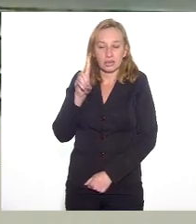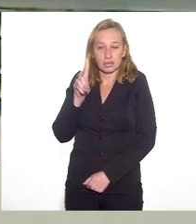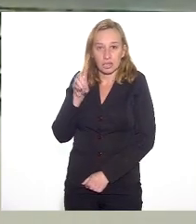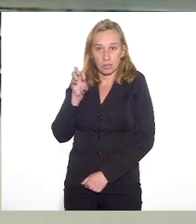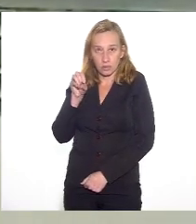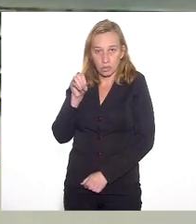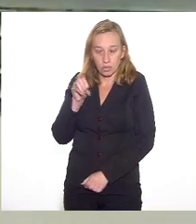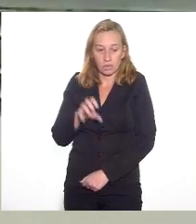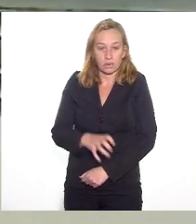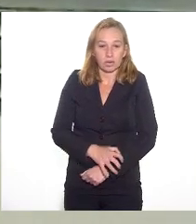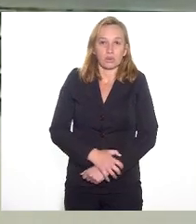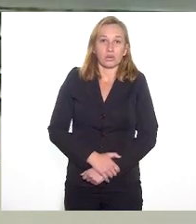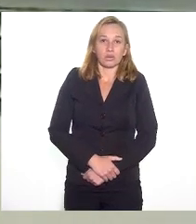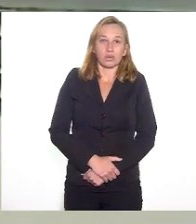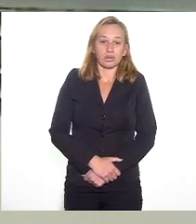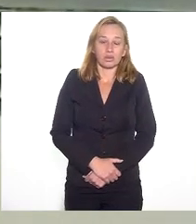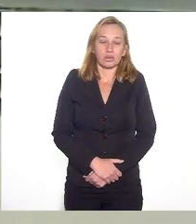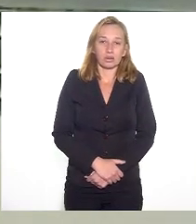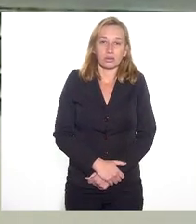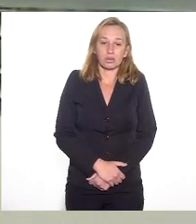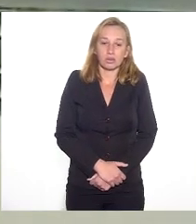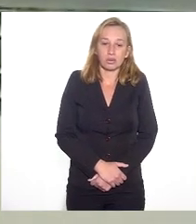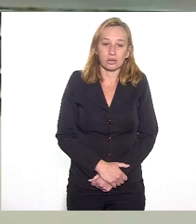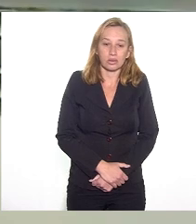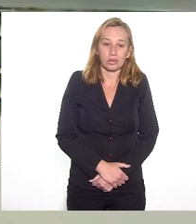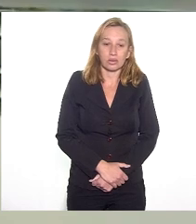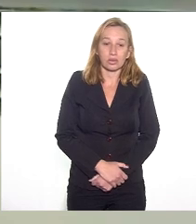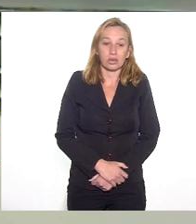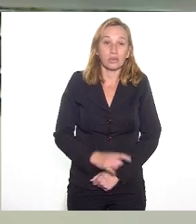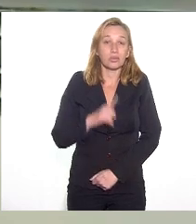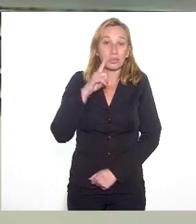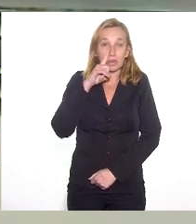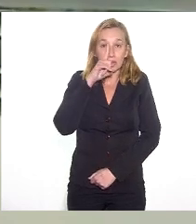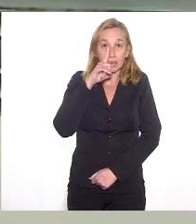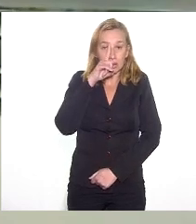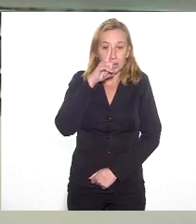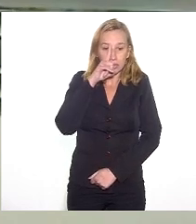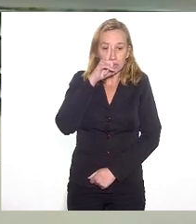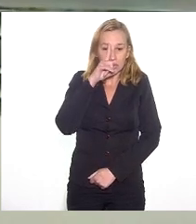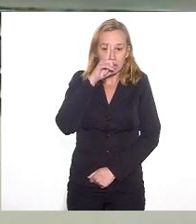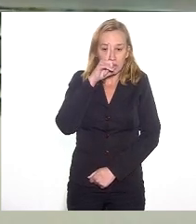é o anexo, senhor presidente, de riscos fiscais.